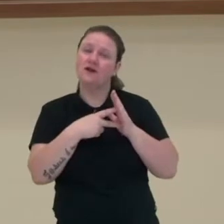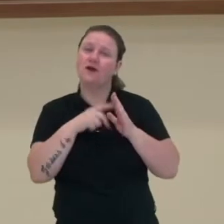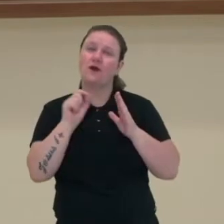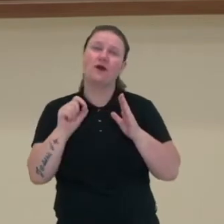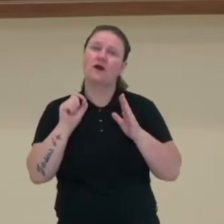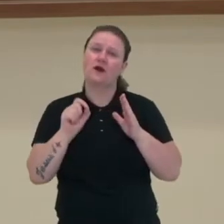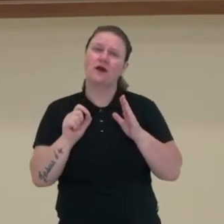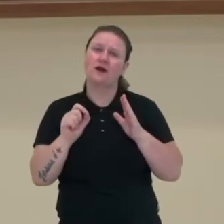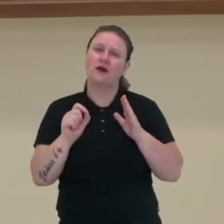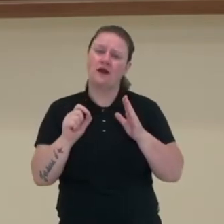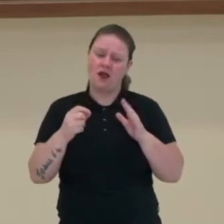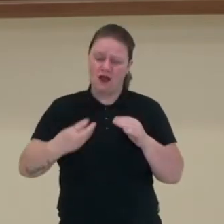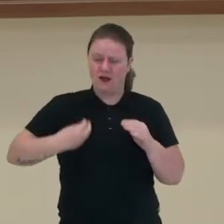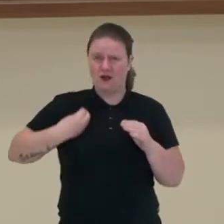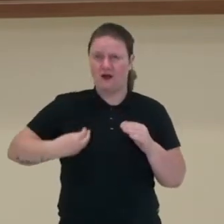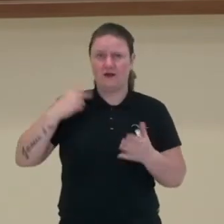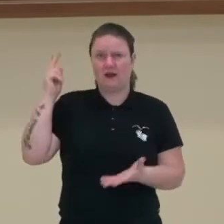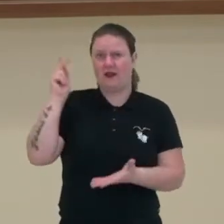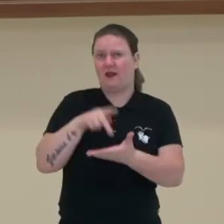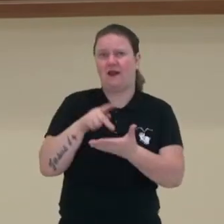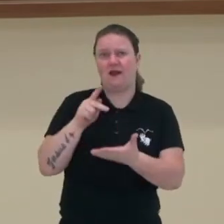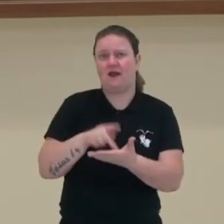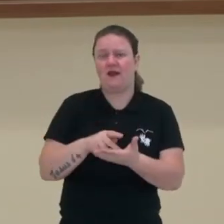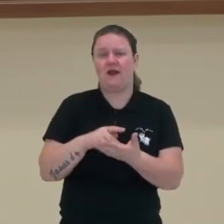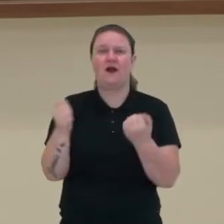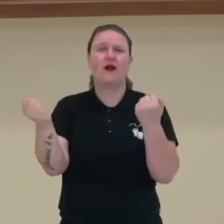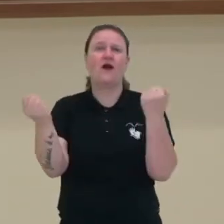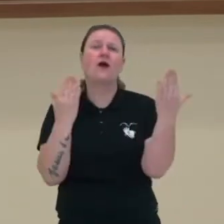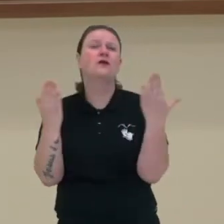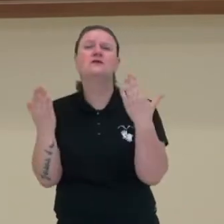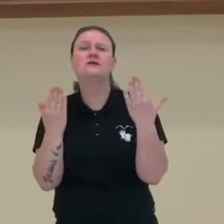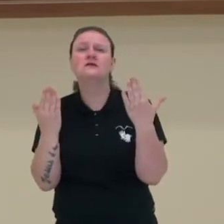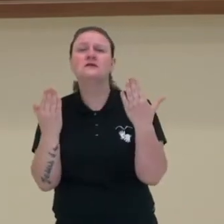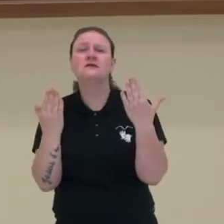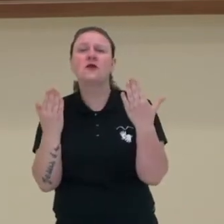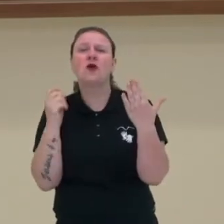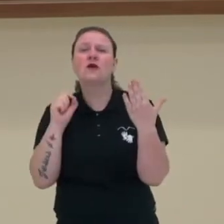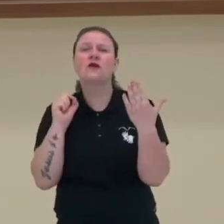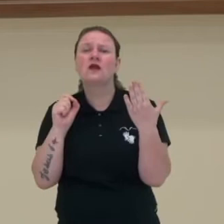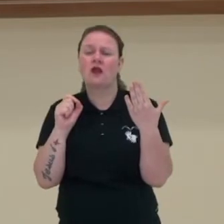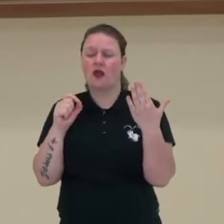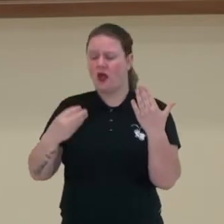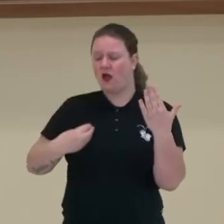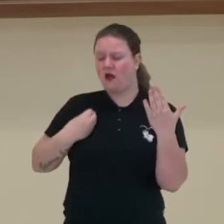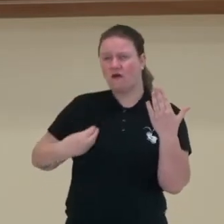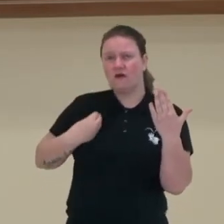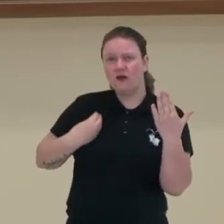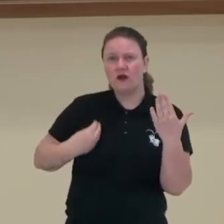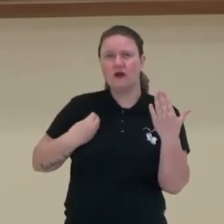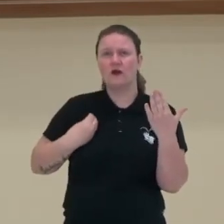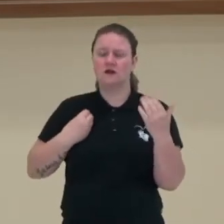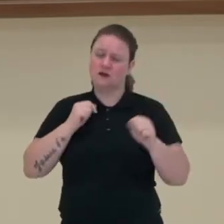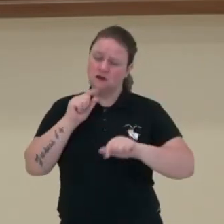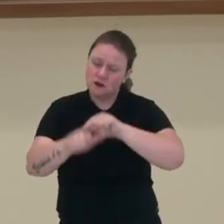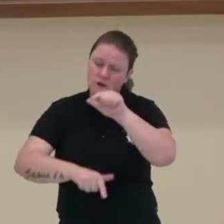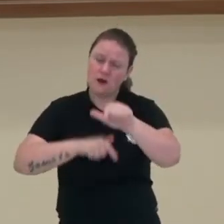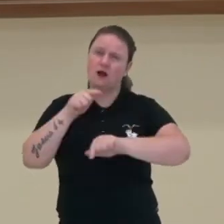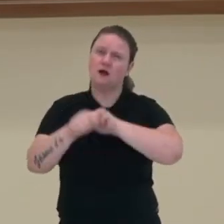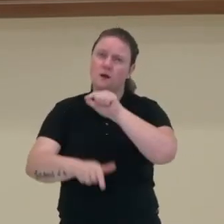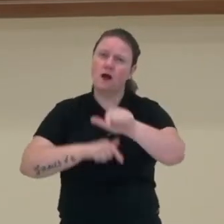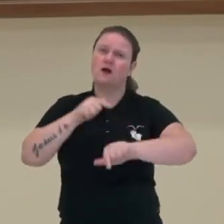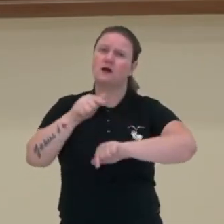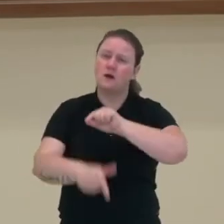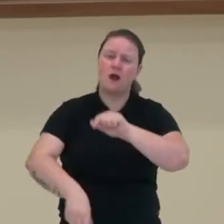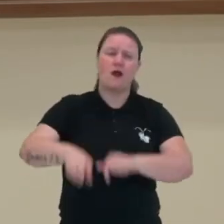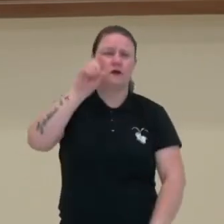real. E o que, que o autor da música está fazendo aqui? Está fazendo uma relação e dizendo que as pessoas que trabalham no dia a dia, que